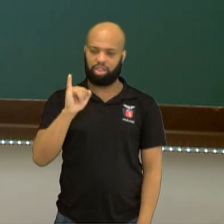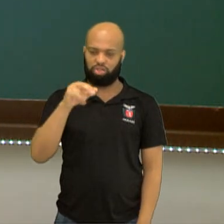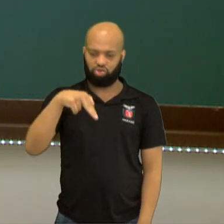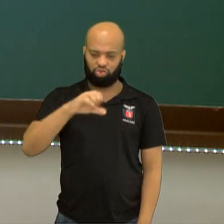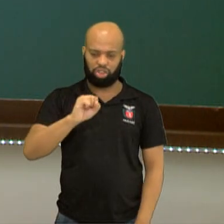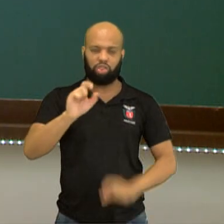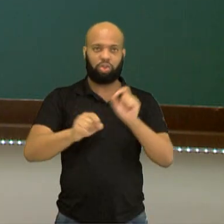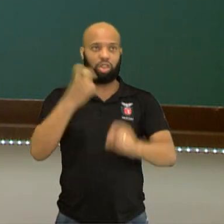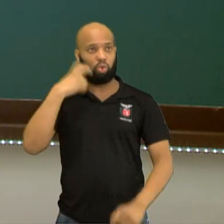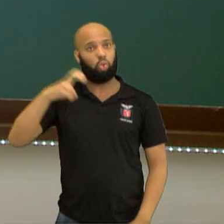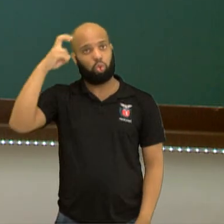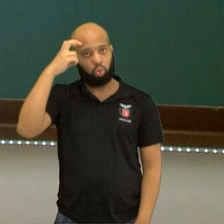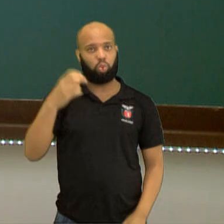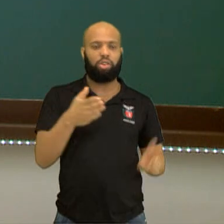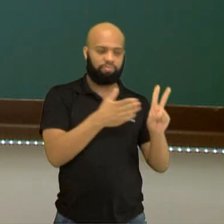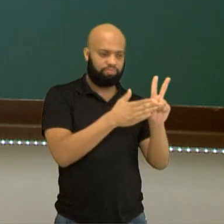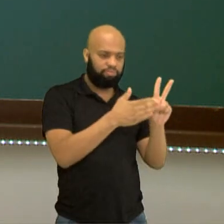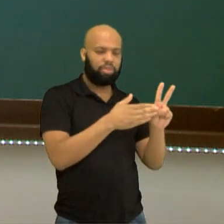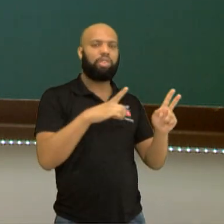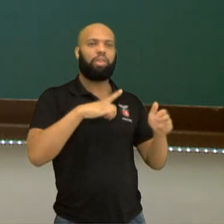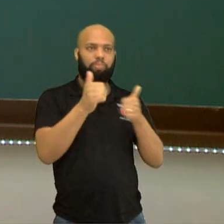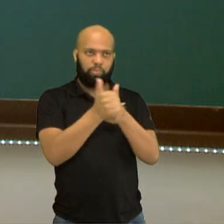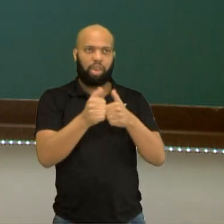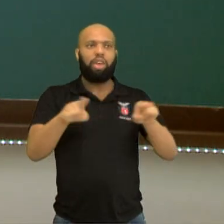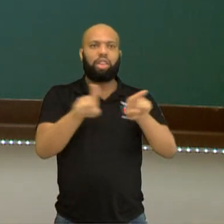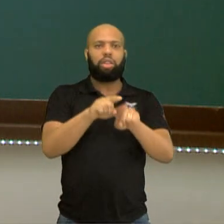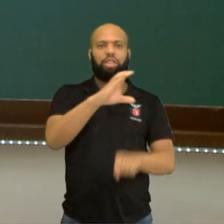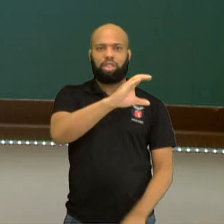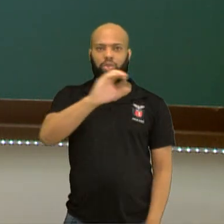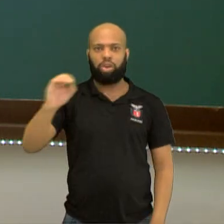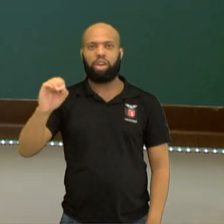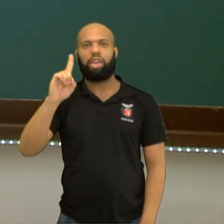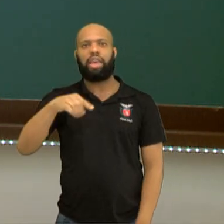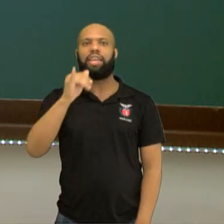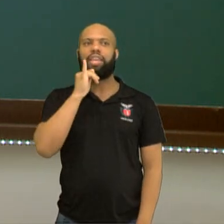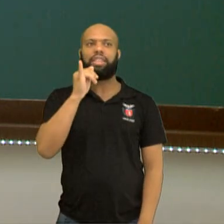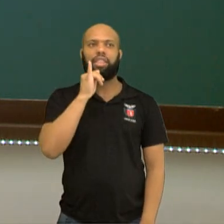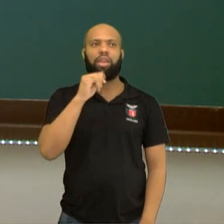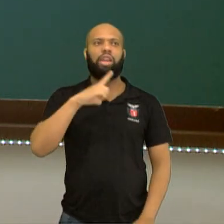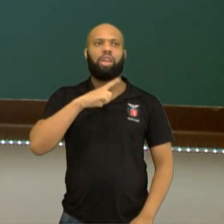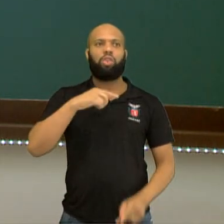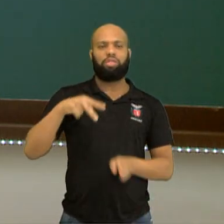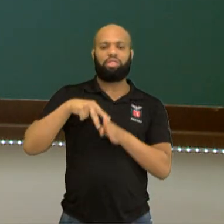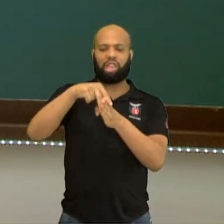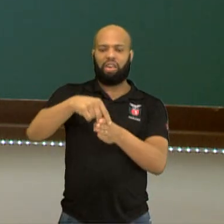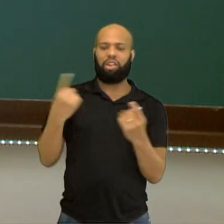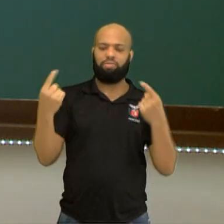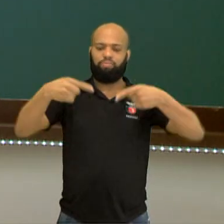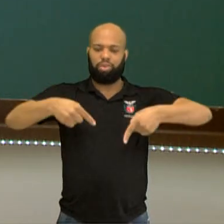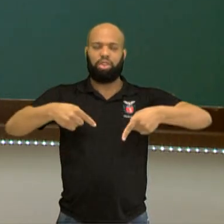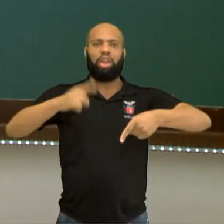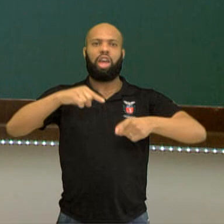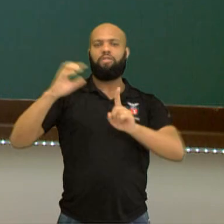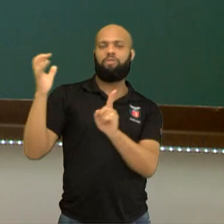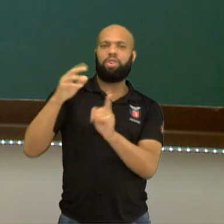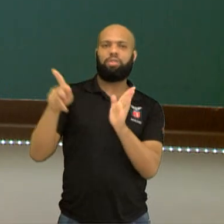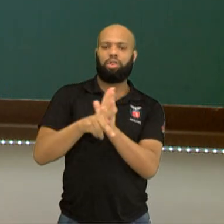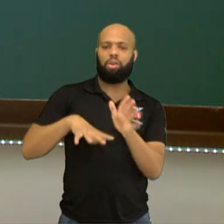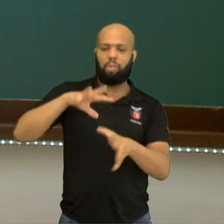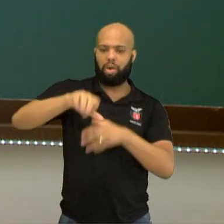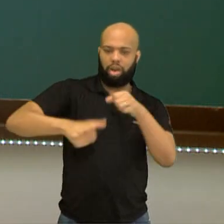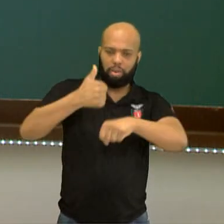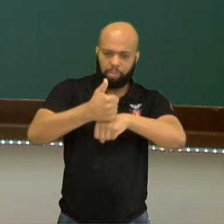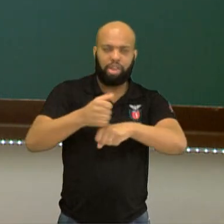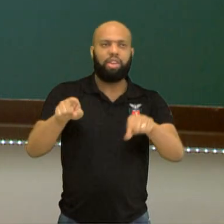muito próxima. Nós vamos ter no Centro-Oeste um exemplo que são as cavalhadas, que são influências da colonização. É